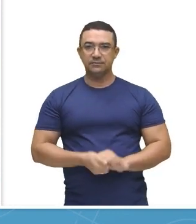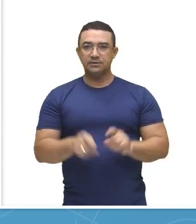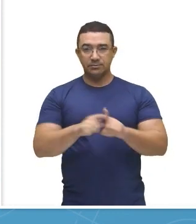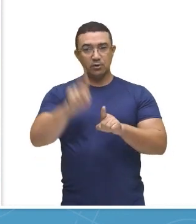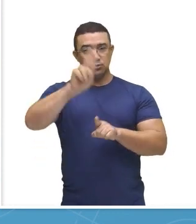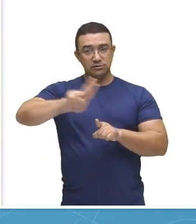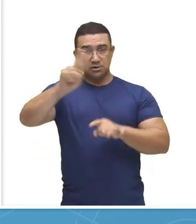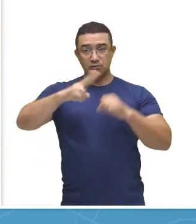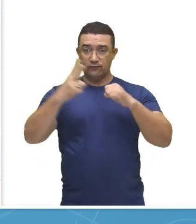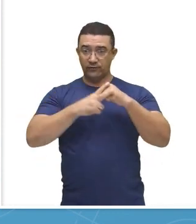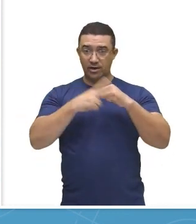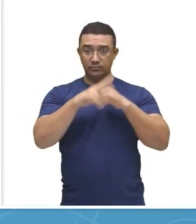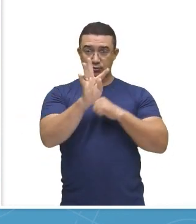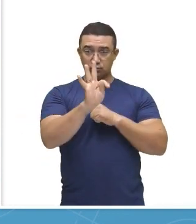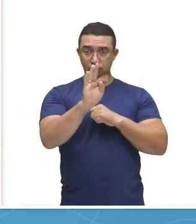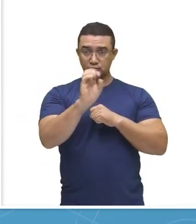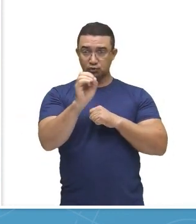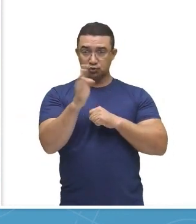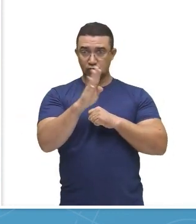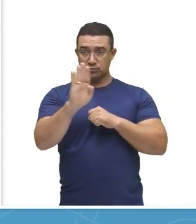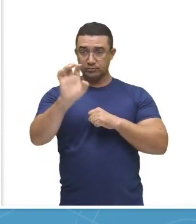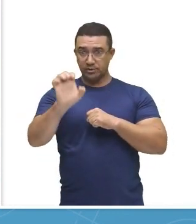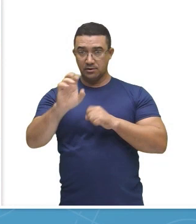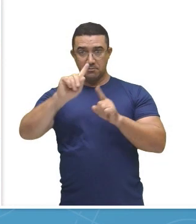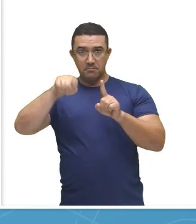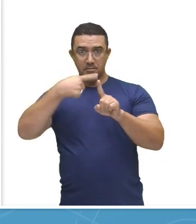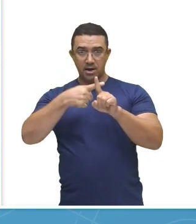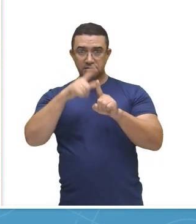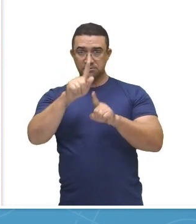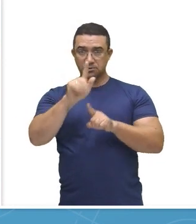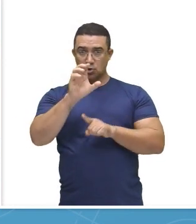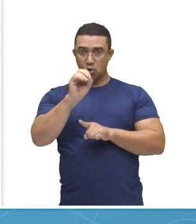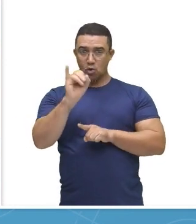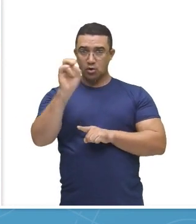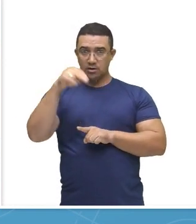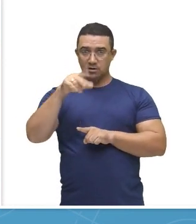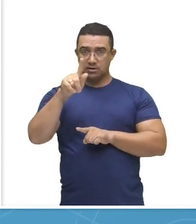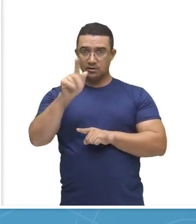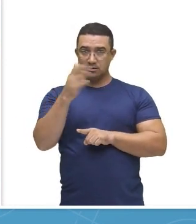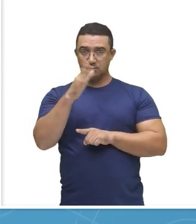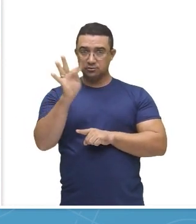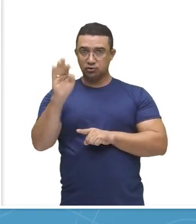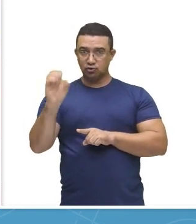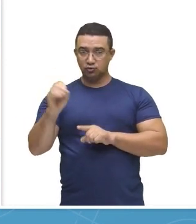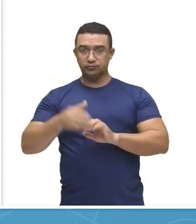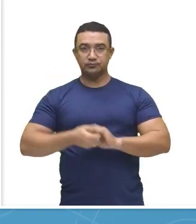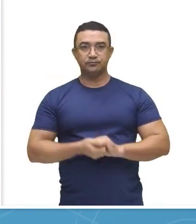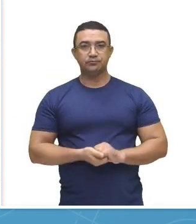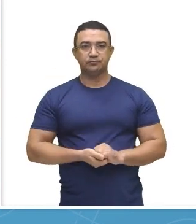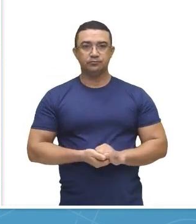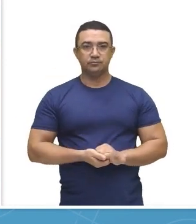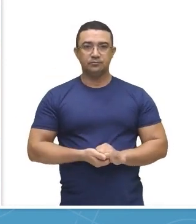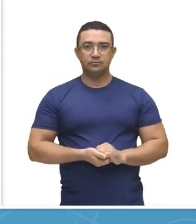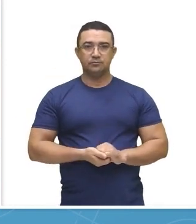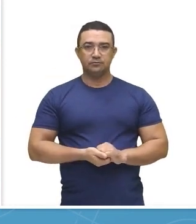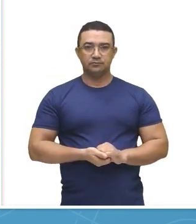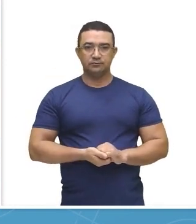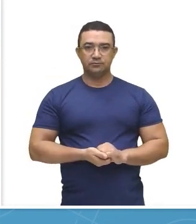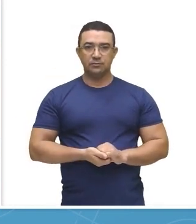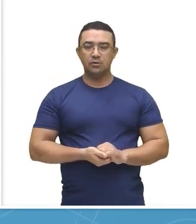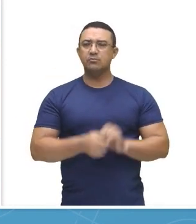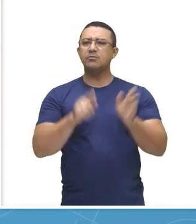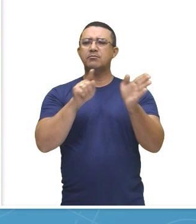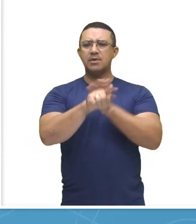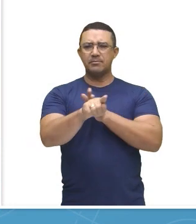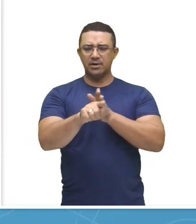na oração, mais o going to. Vejam que eu tenho aqui uma pergunta sobre o final de semana, porque tem muito a ver